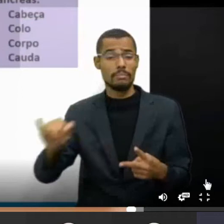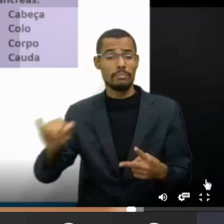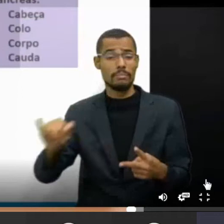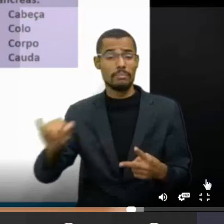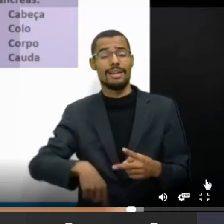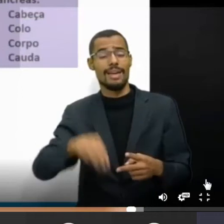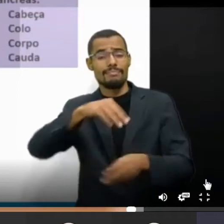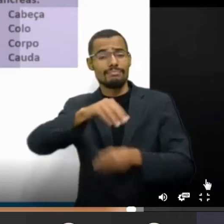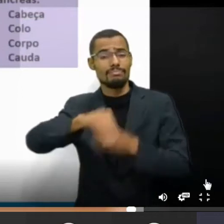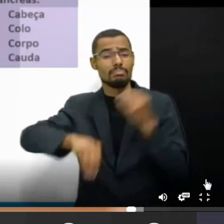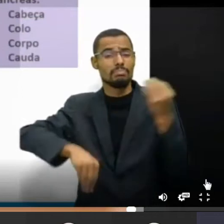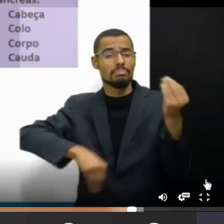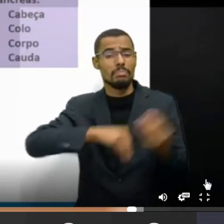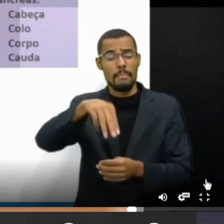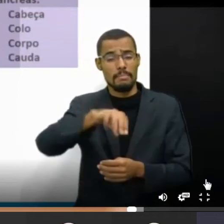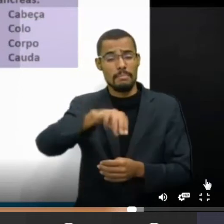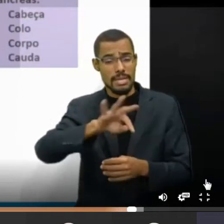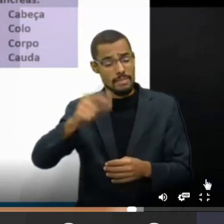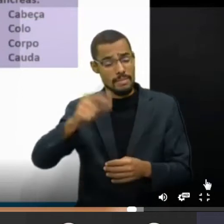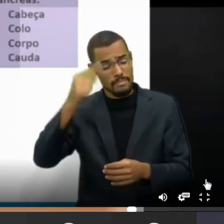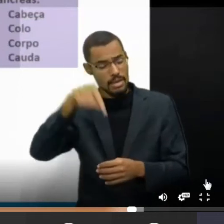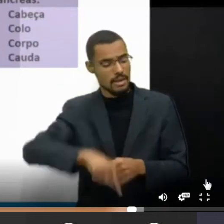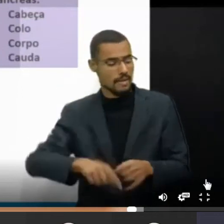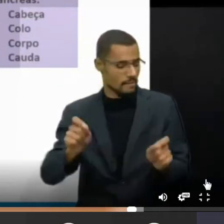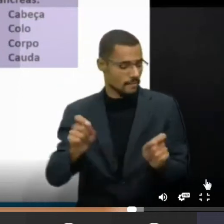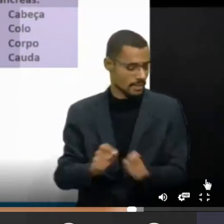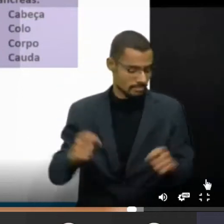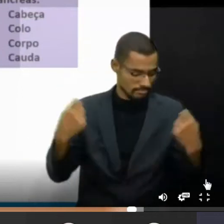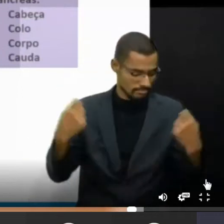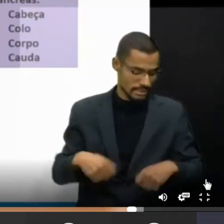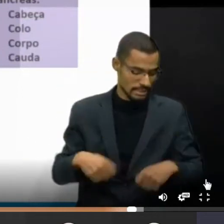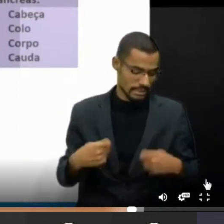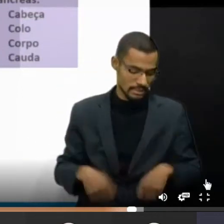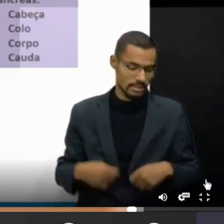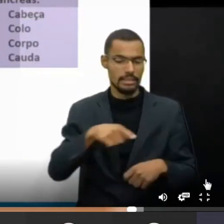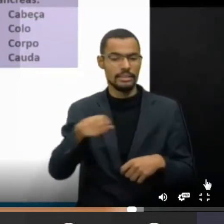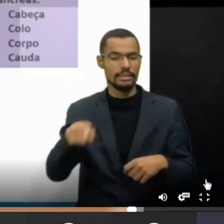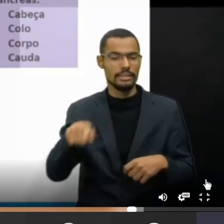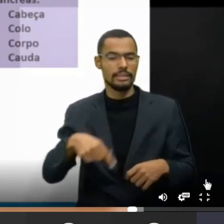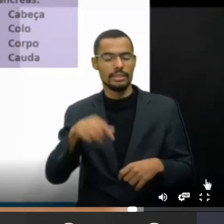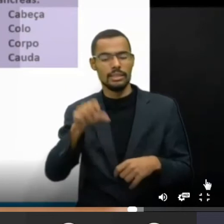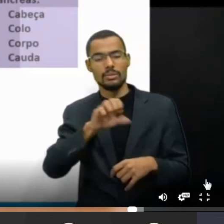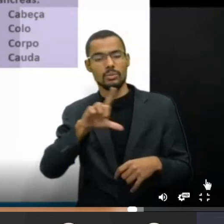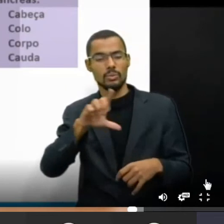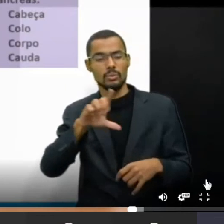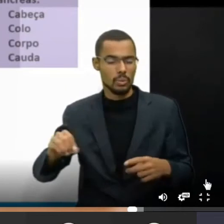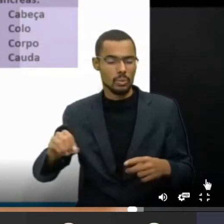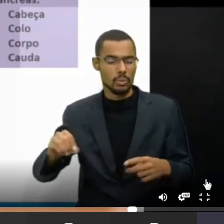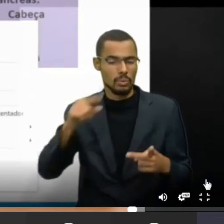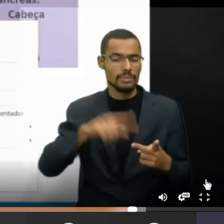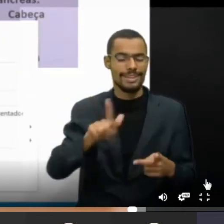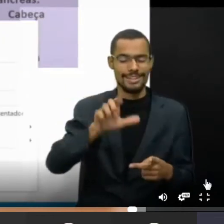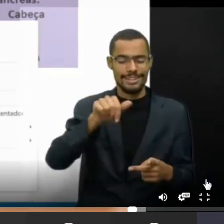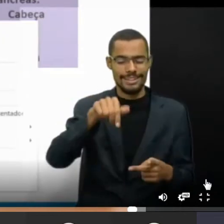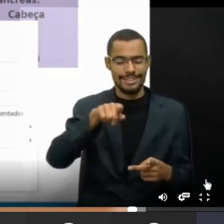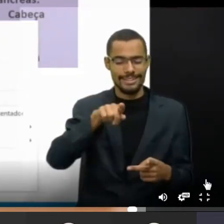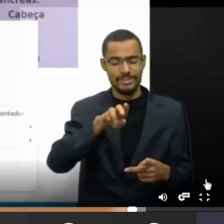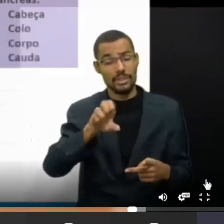glândula mista, né? Então, ele tem produção de suco pancreático por